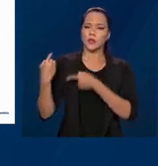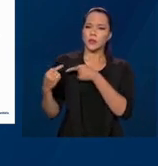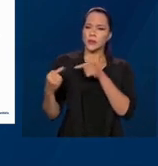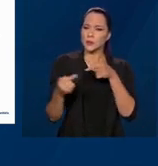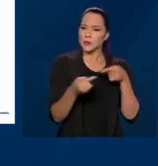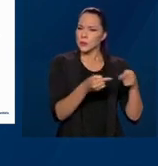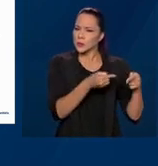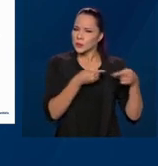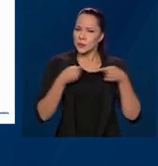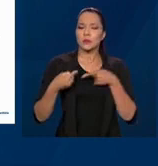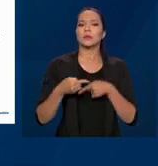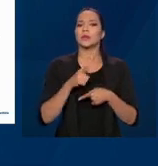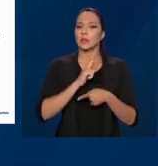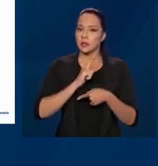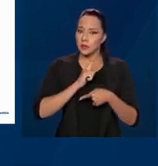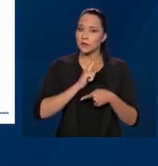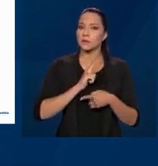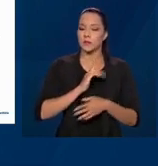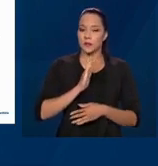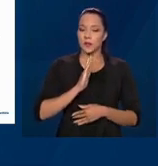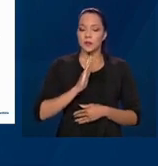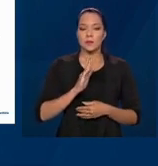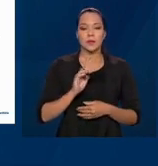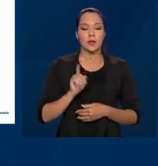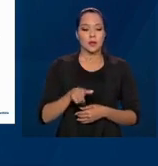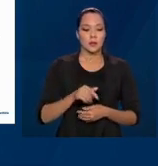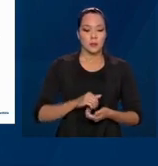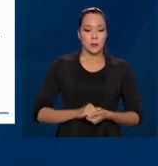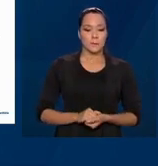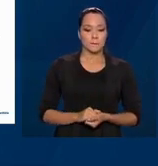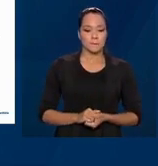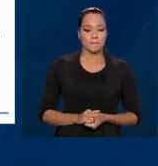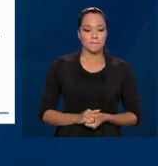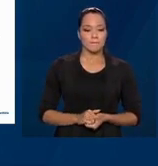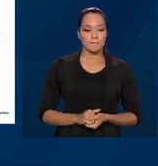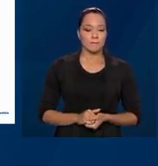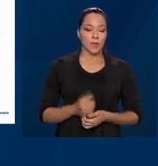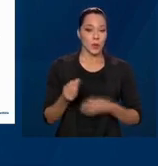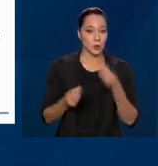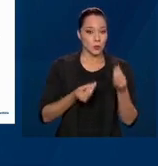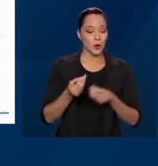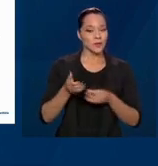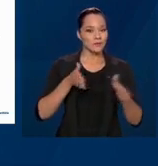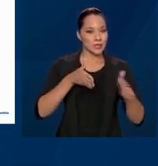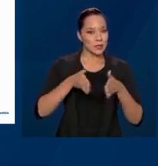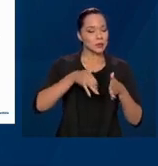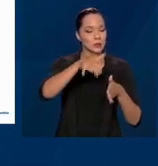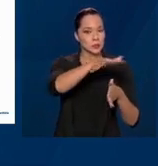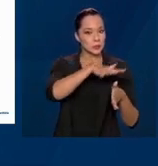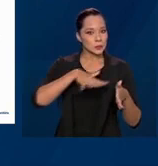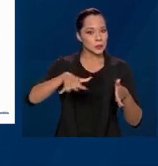tivemos durante todo esse tempo, é que, tendo em vista o cenário da pandemia,